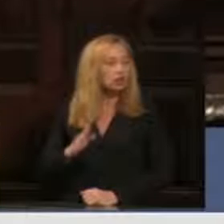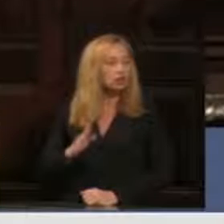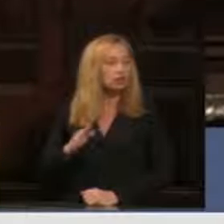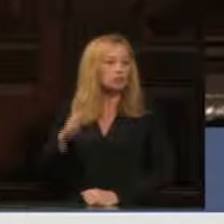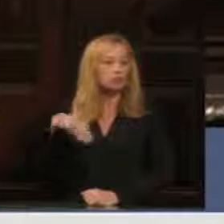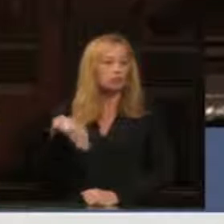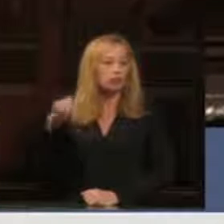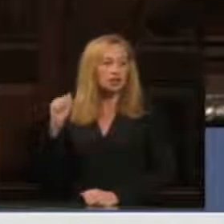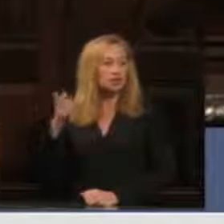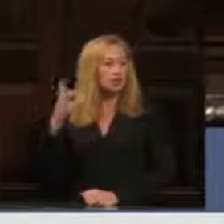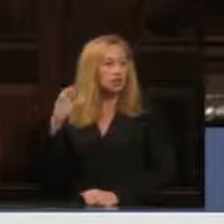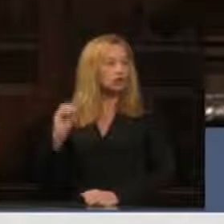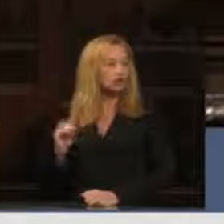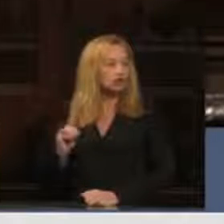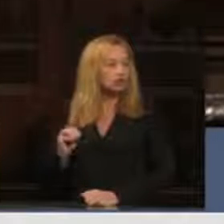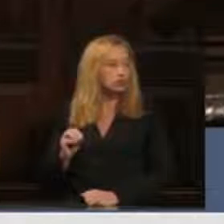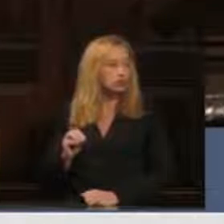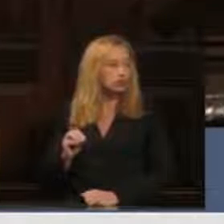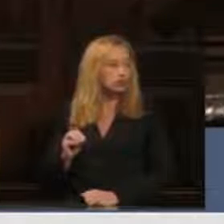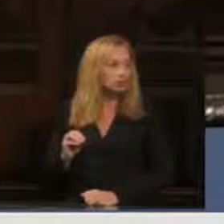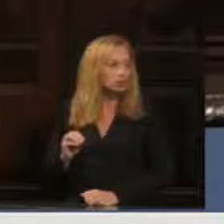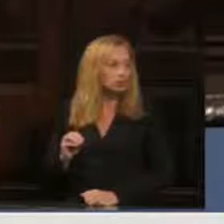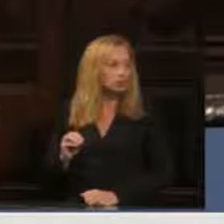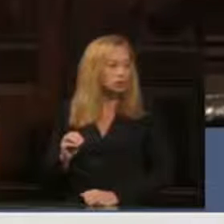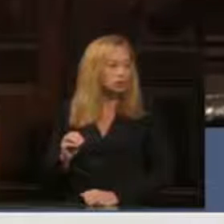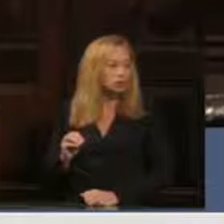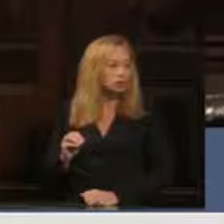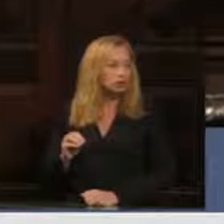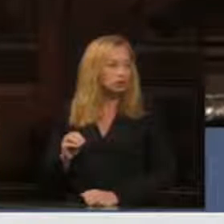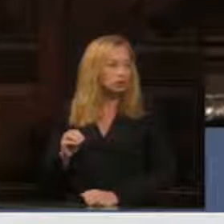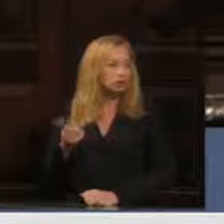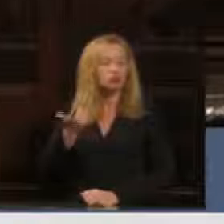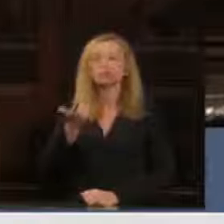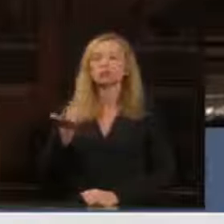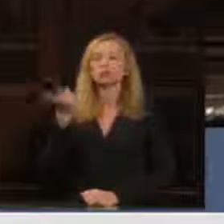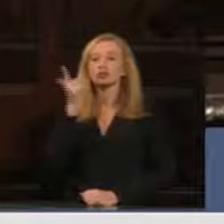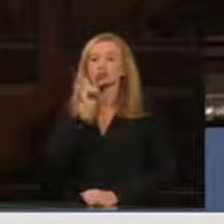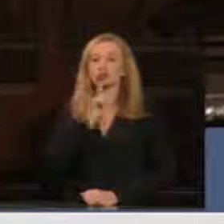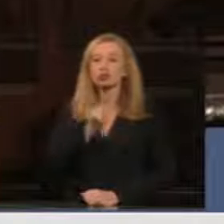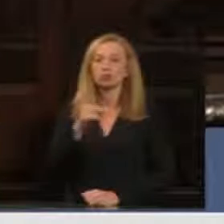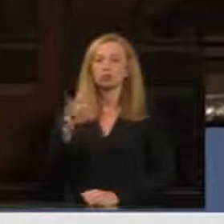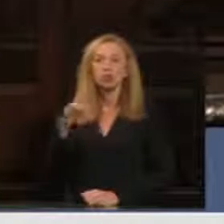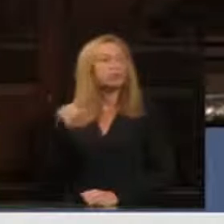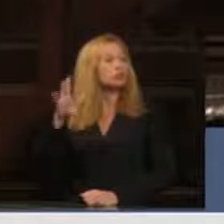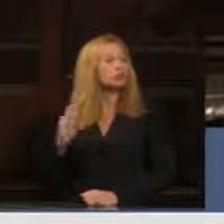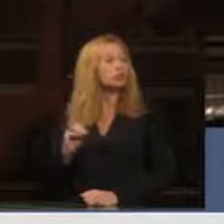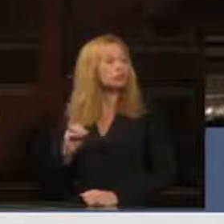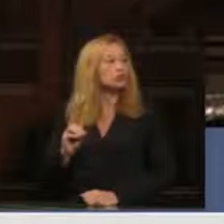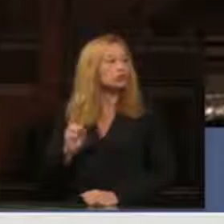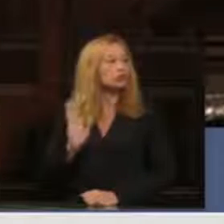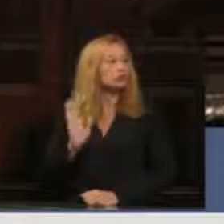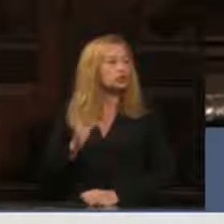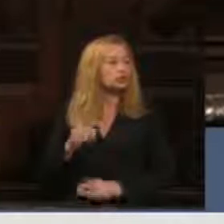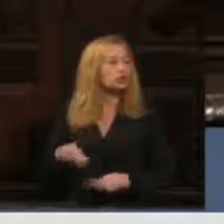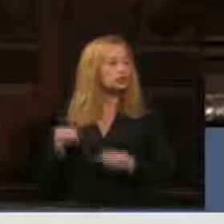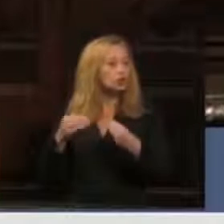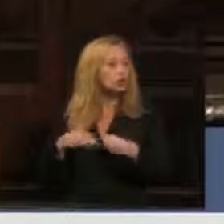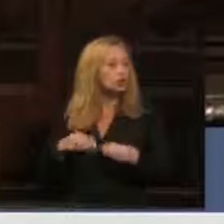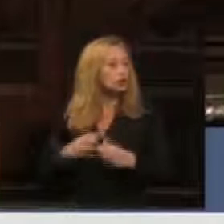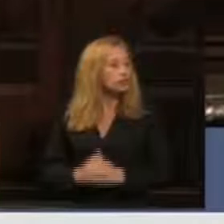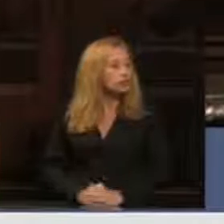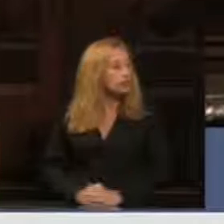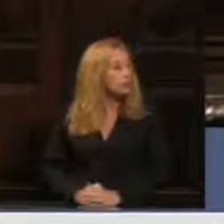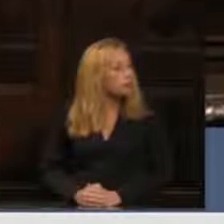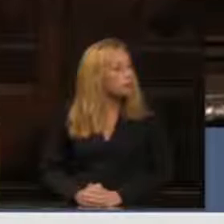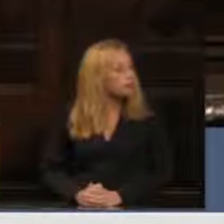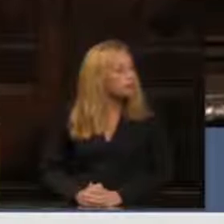Templeton, que é um prêmio, uma láurea, que já foi concedida ao Dalai Lama